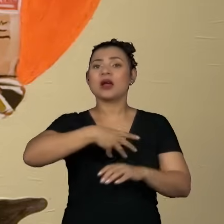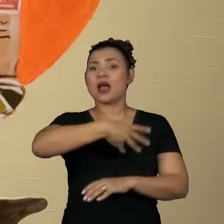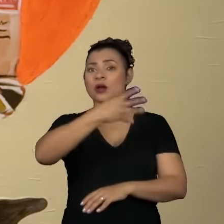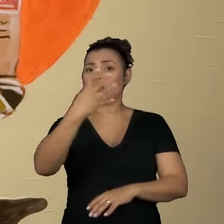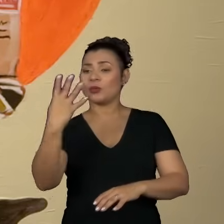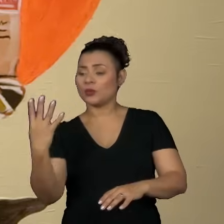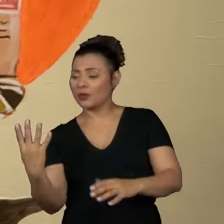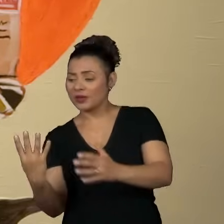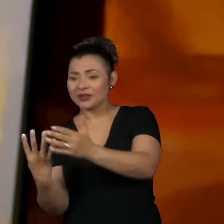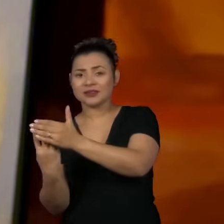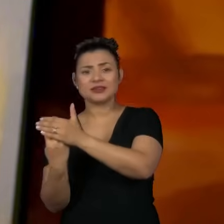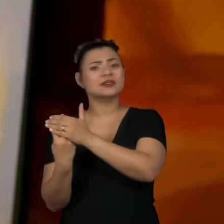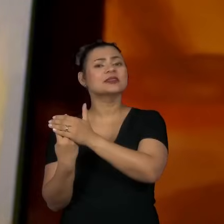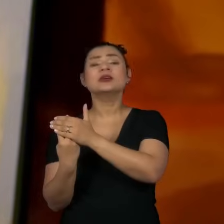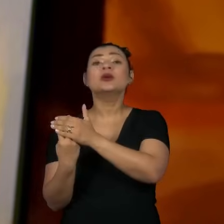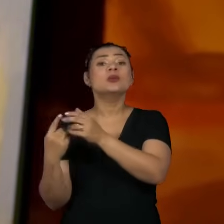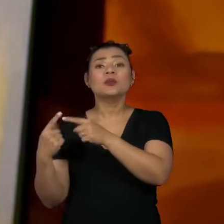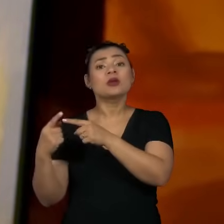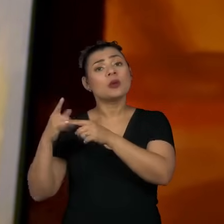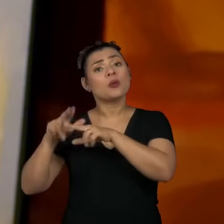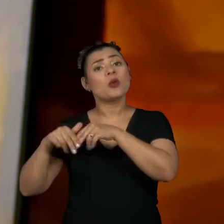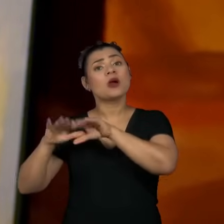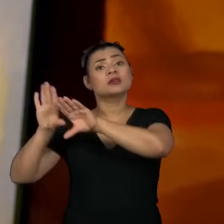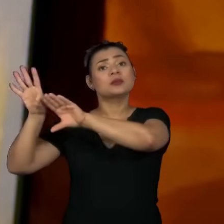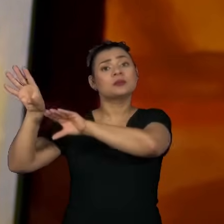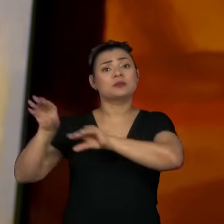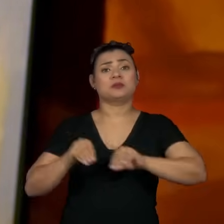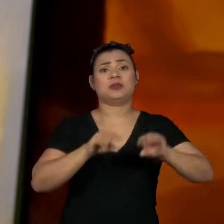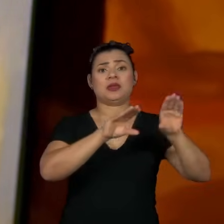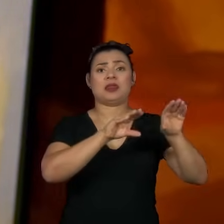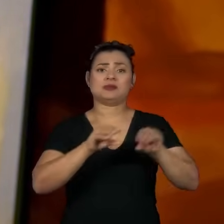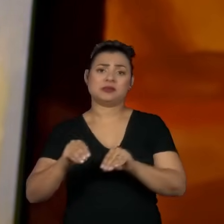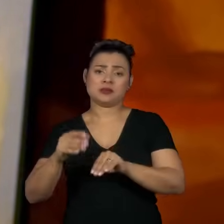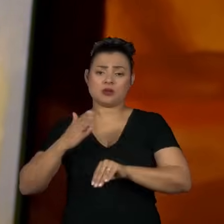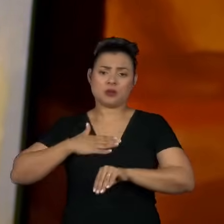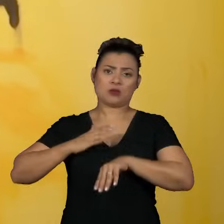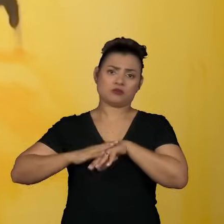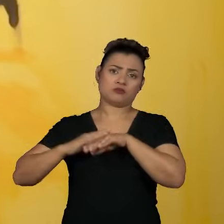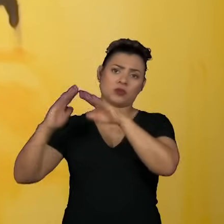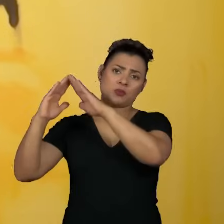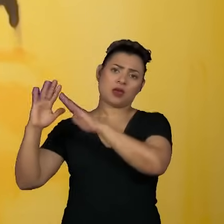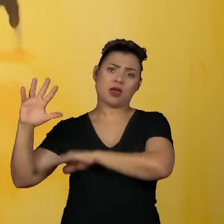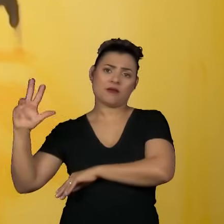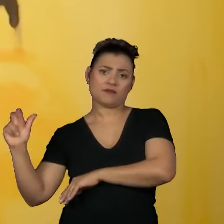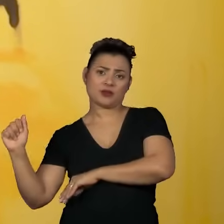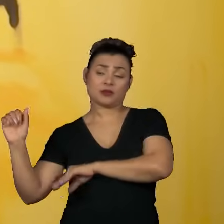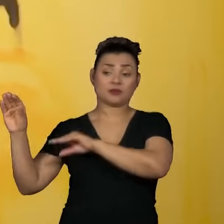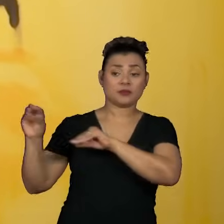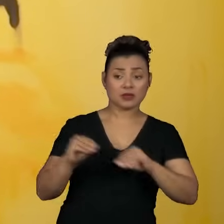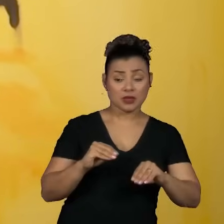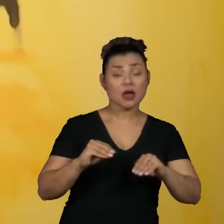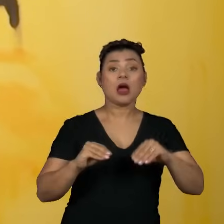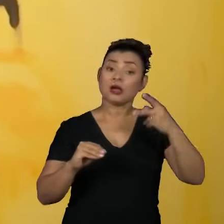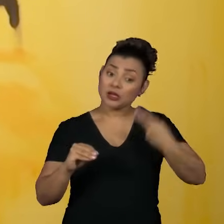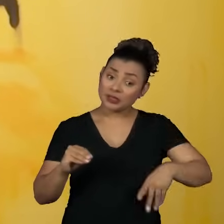tem muito a ver com o meu processo migratório também, porque quando eu chego no